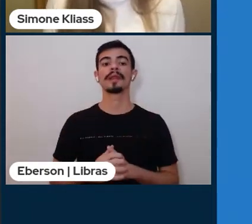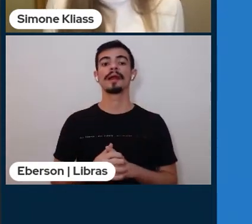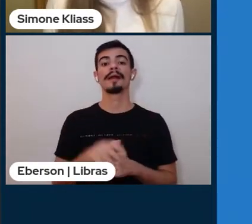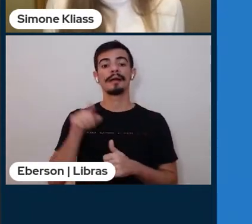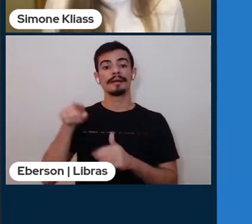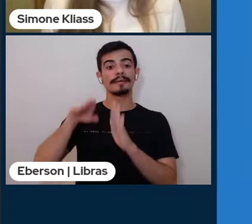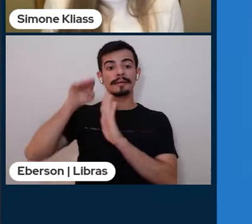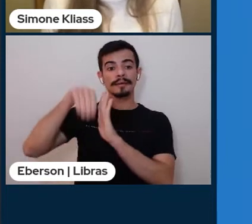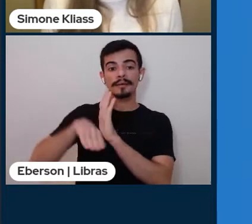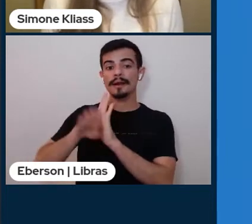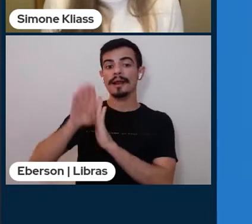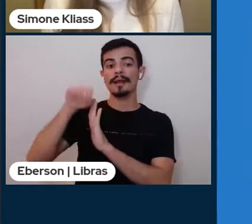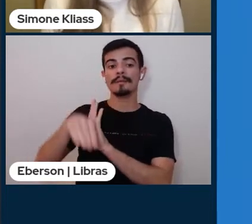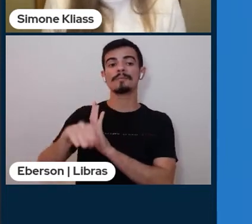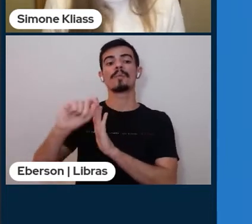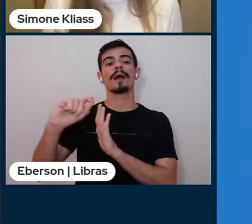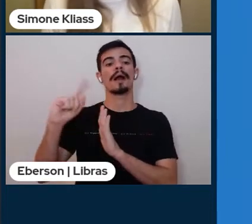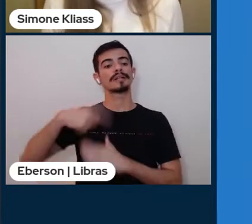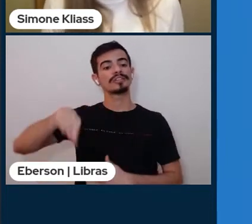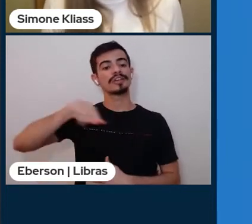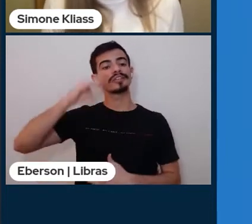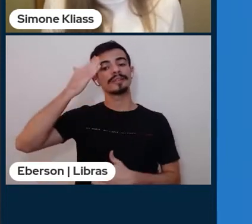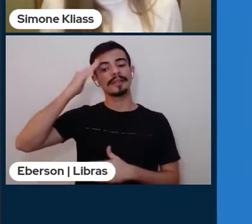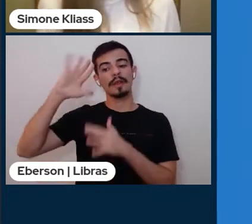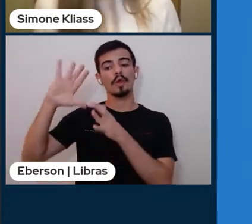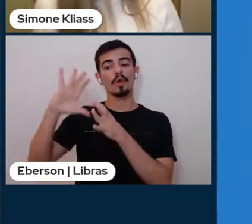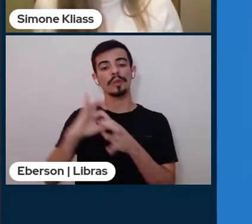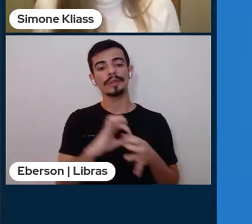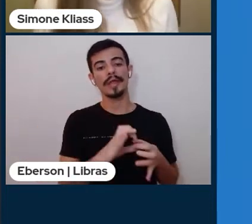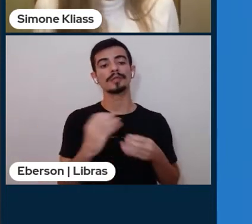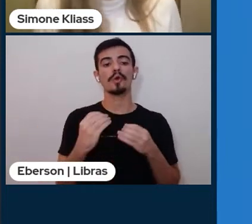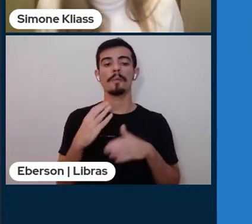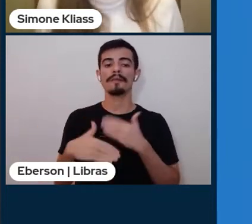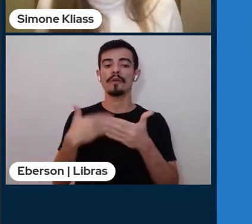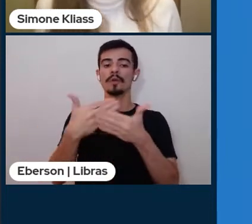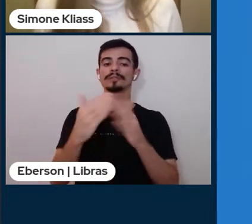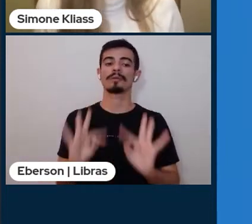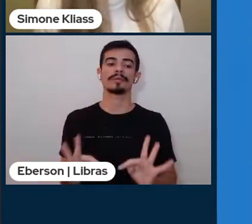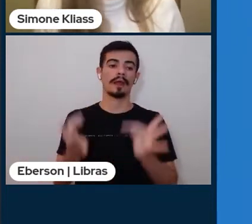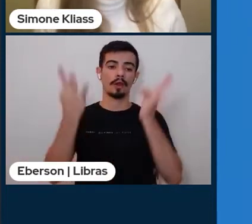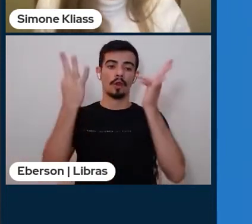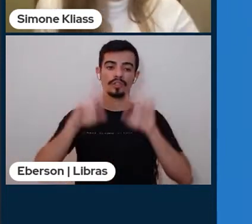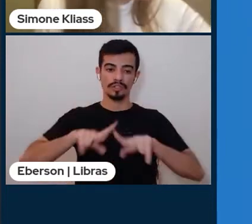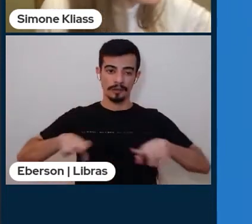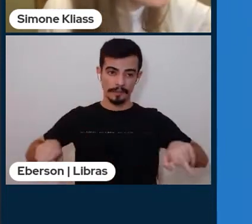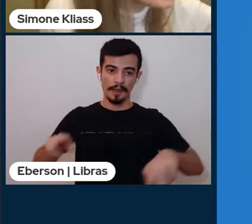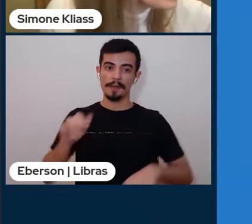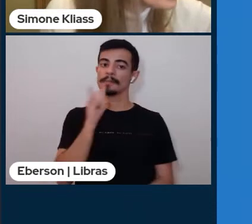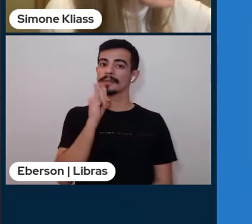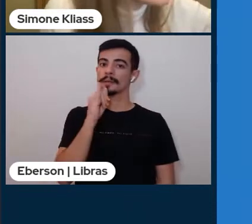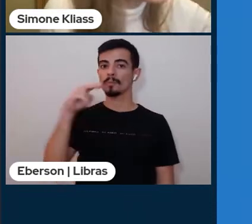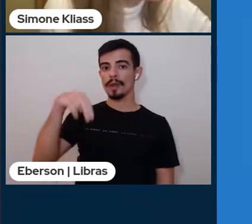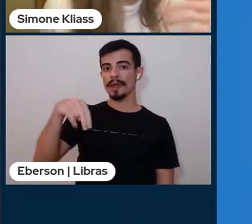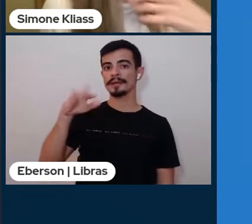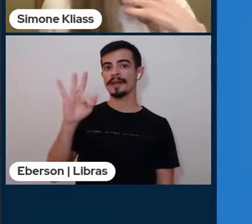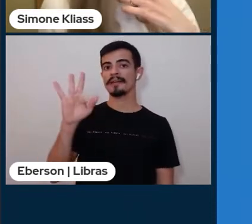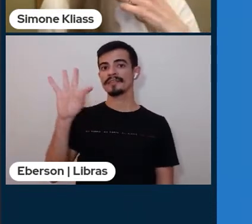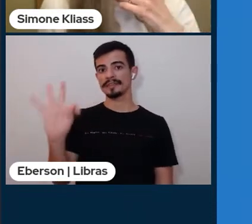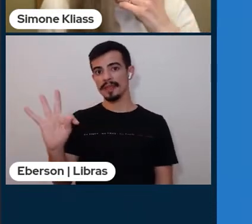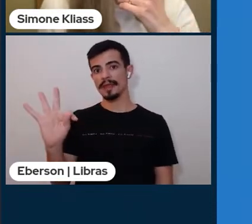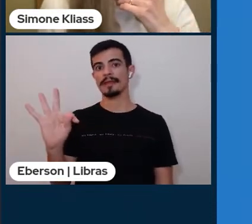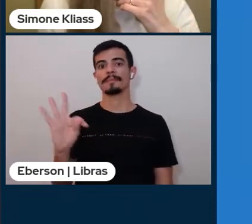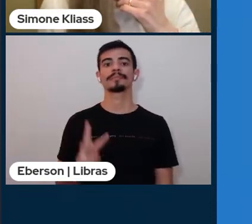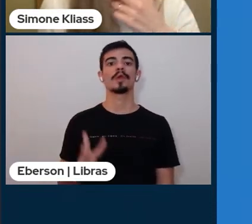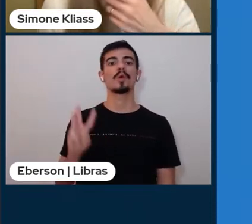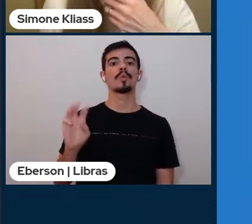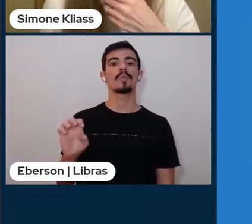ter um contexto dos estágios de evolução de várias tecnologias então tem nft nft tem web três